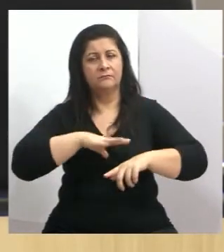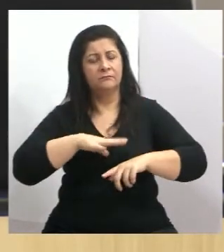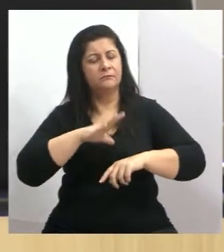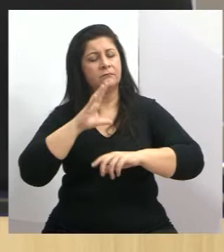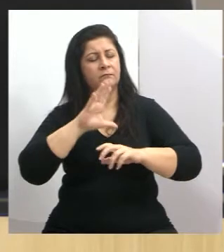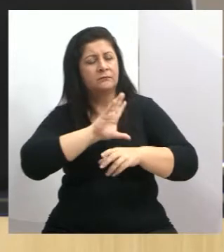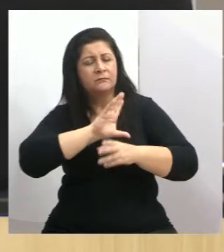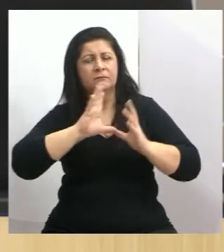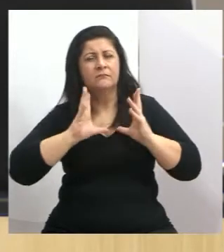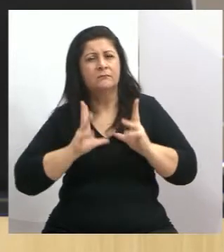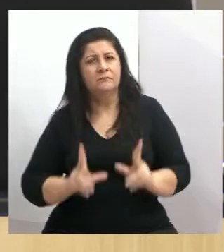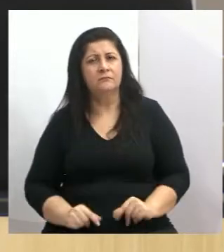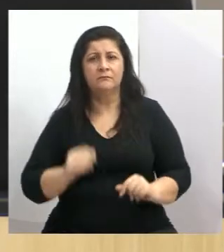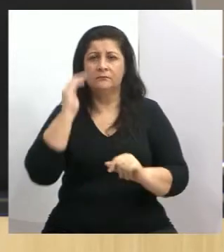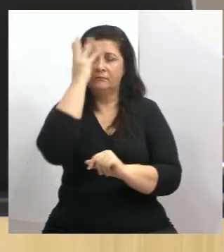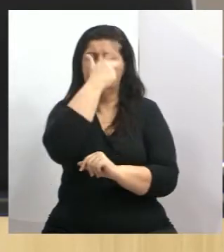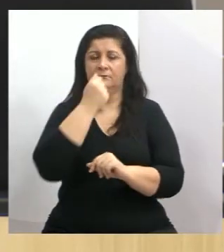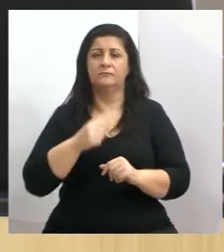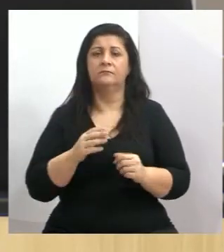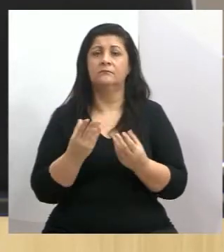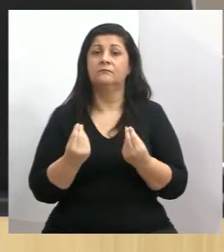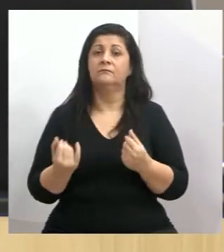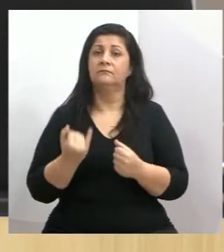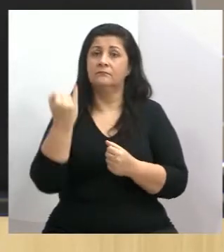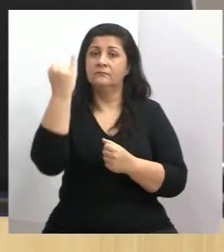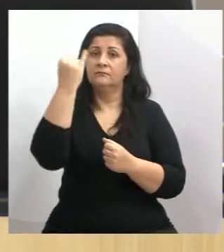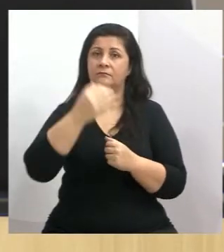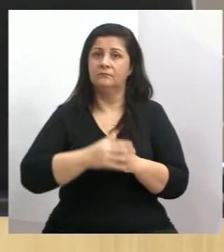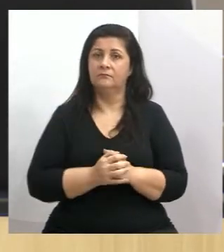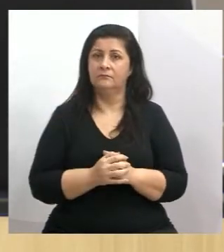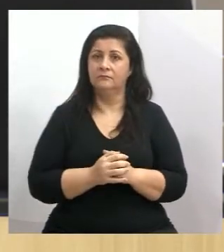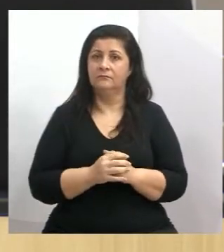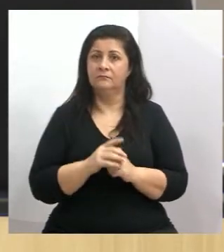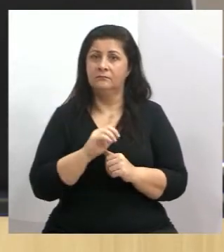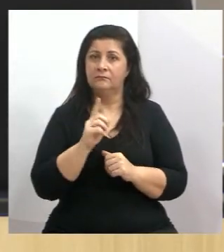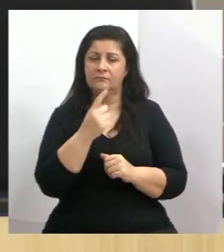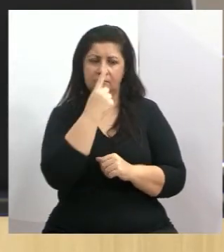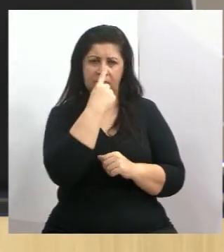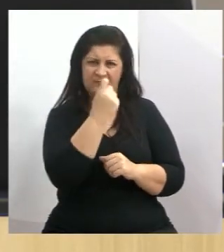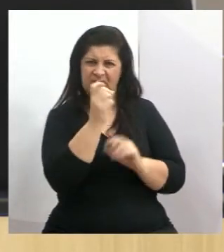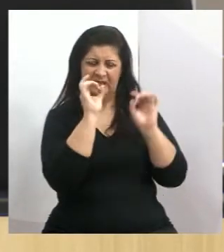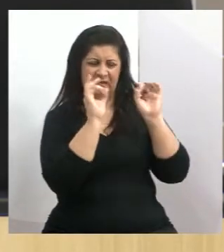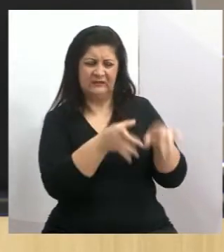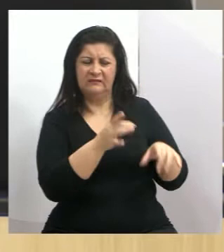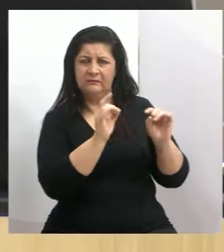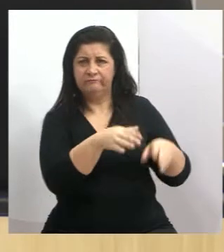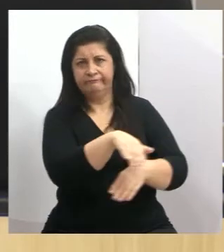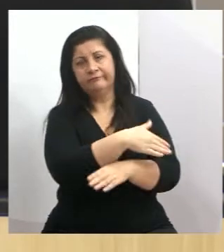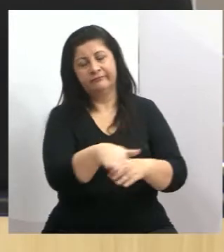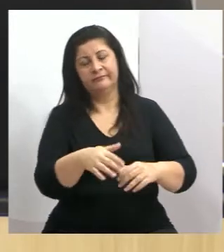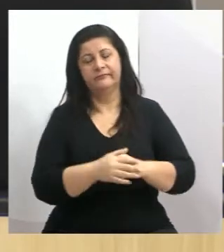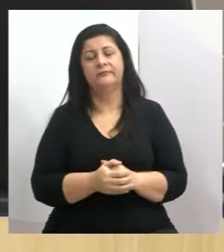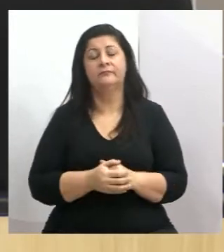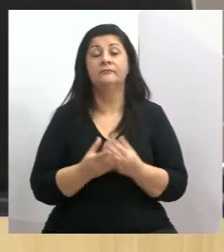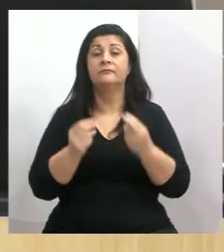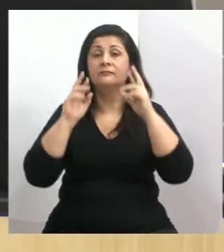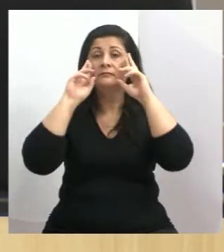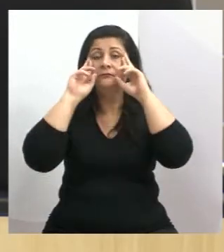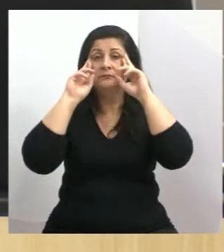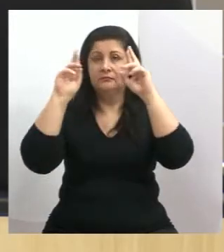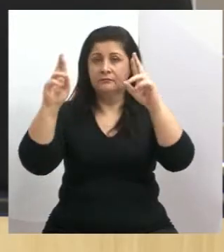e bonita é muito importante para o indivíduo fazer a sua parte e não jogar lixo nas ruas feitas registro